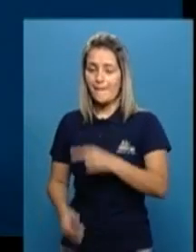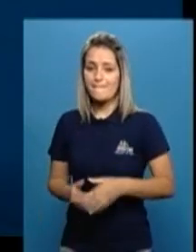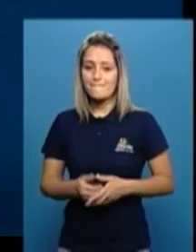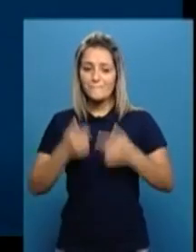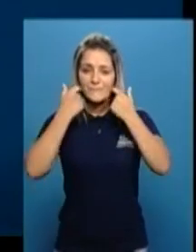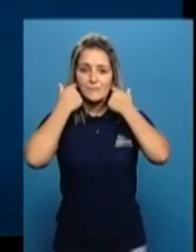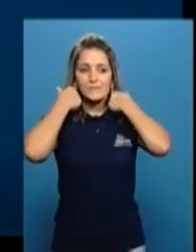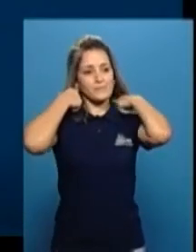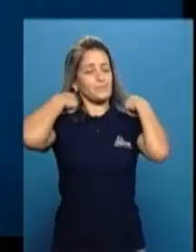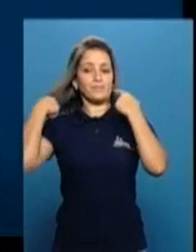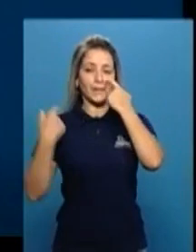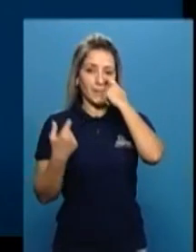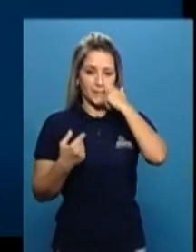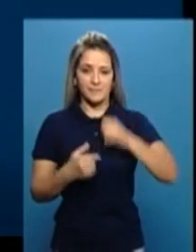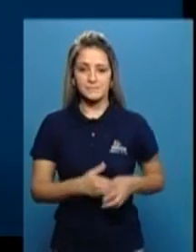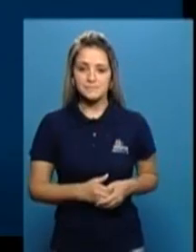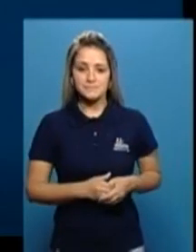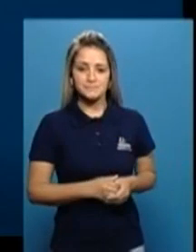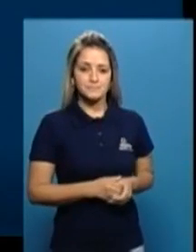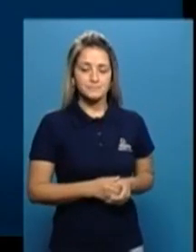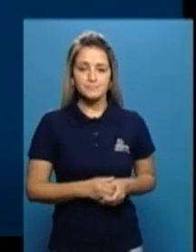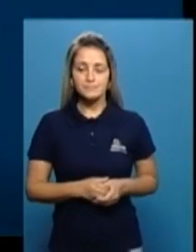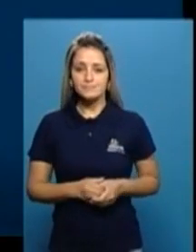slide. Um layout. Me acompanhem aqui.